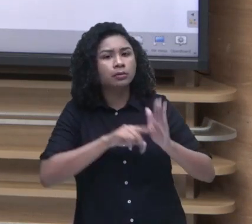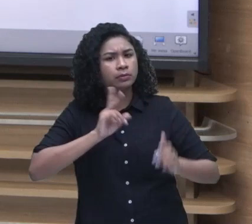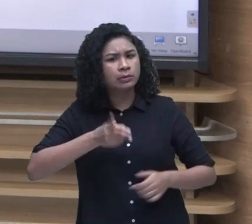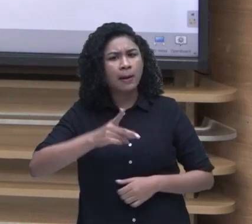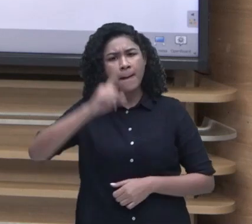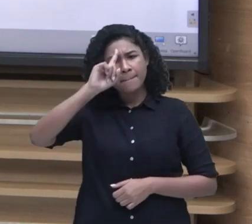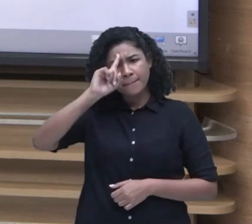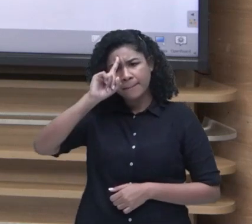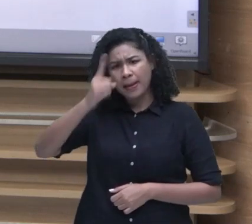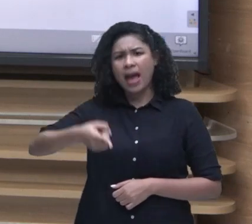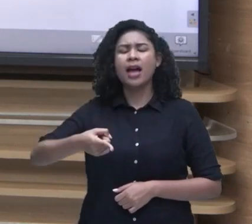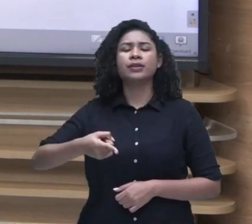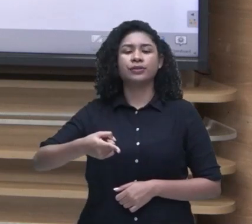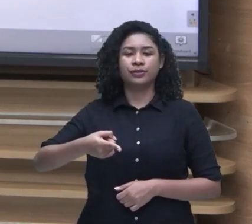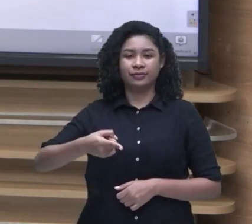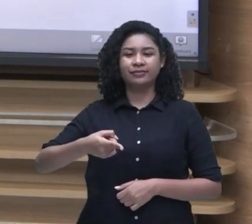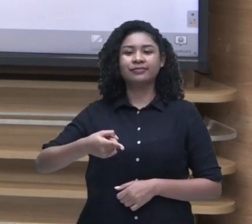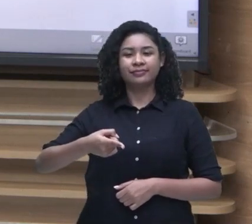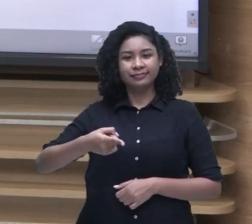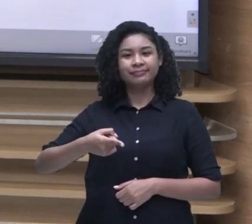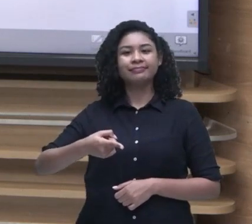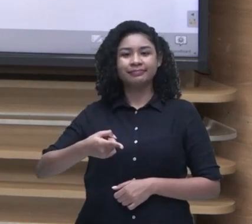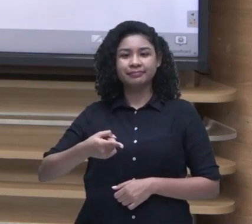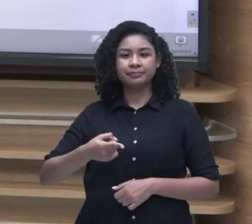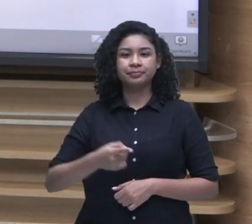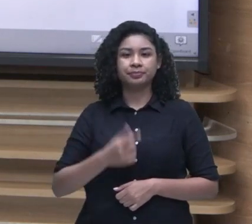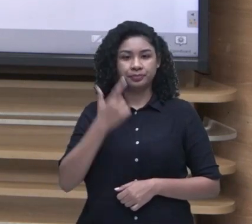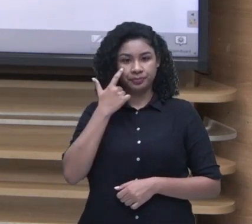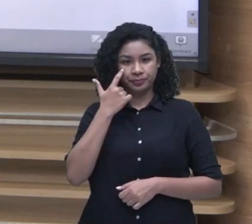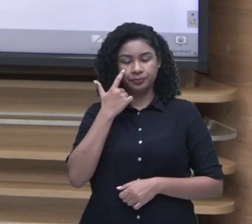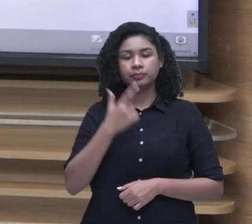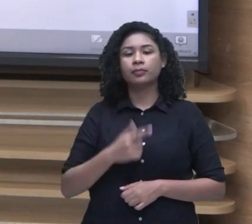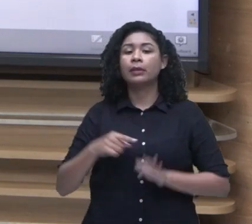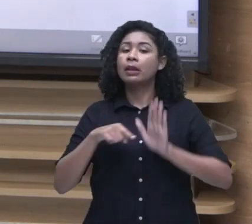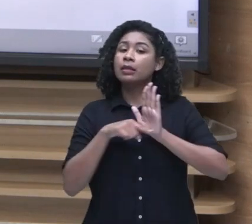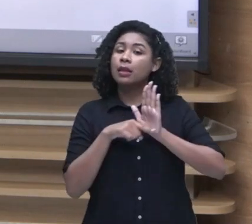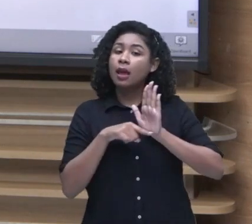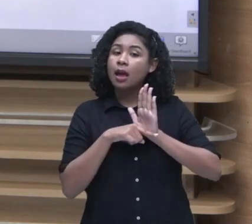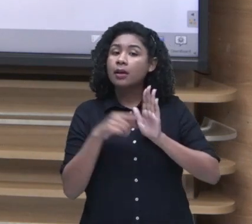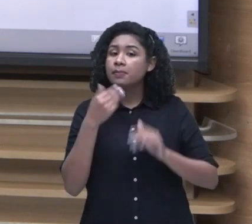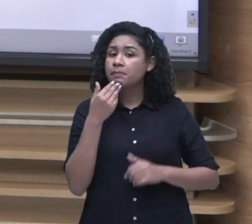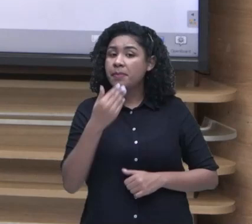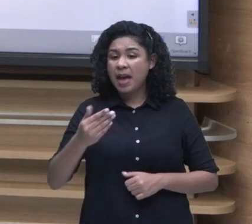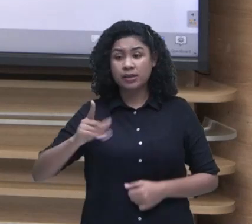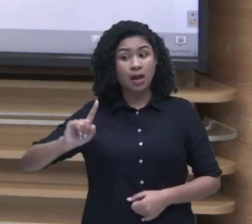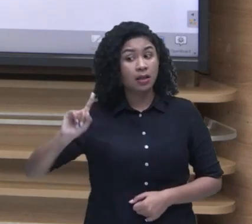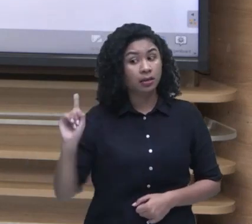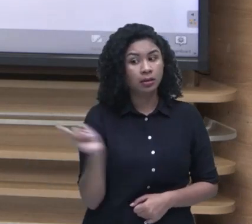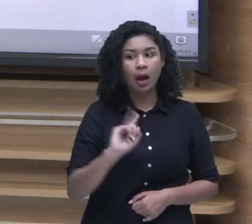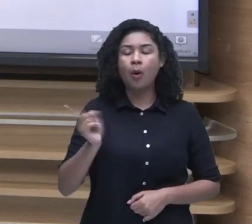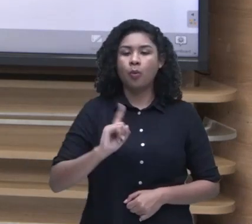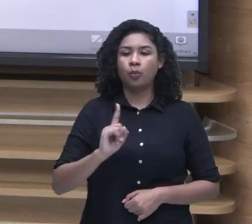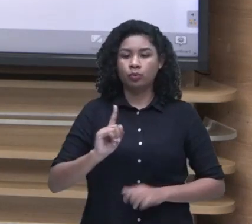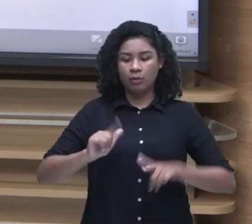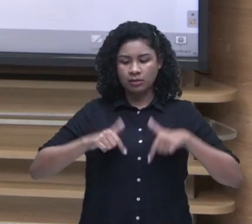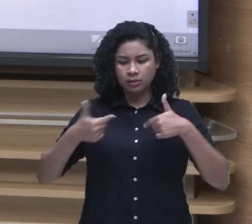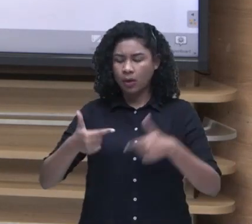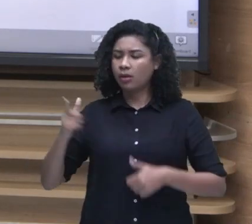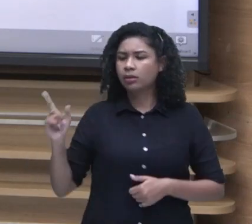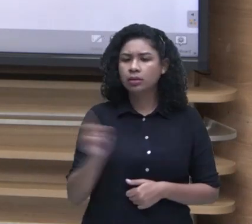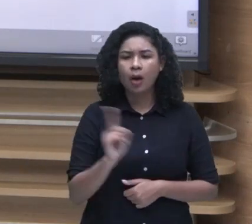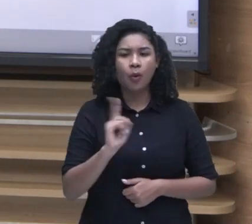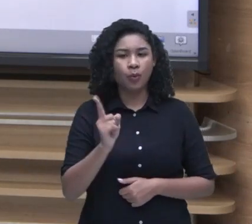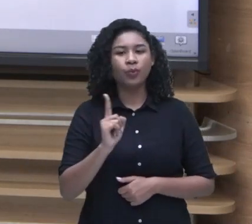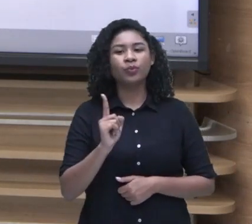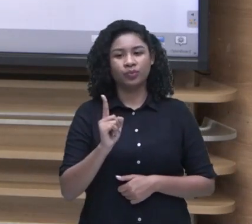para fazer a ação aqui. Aqui, no negativo, eu peço para não fazer a ação, né?